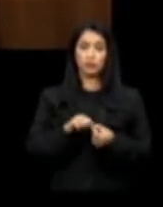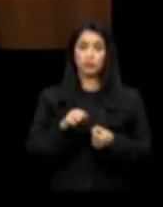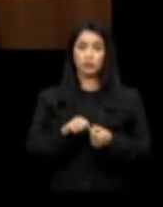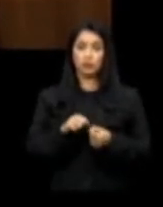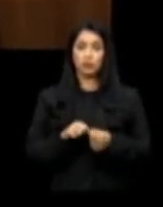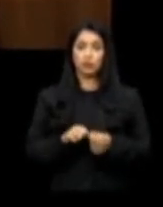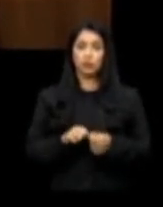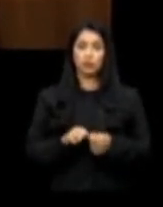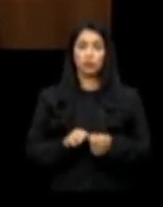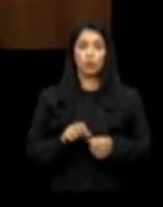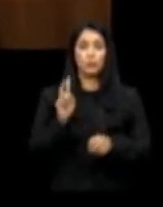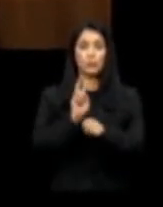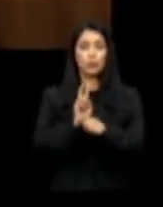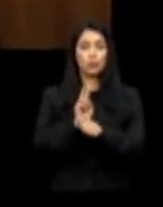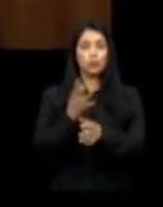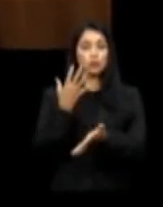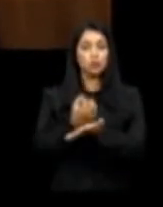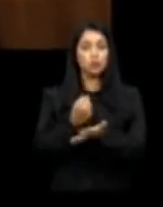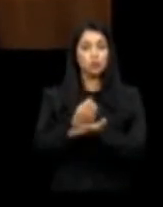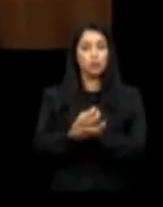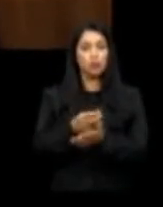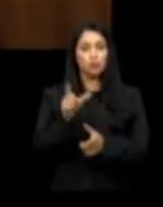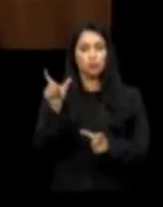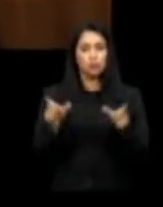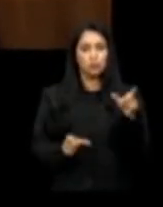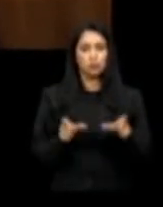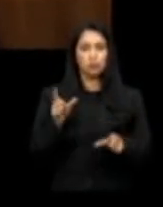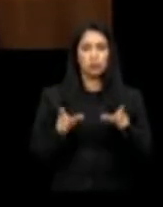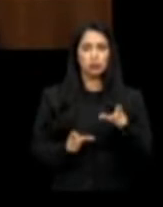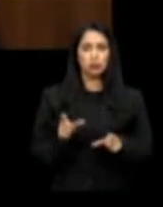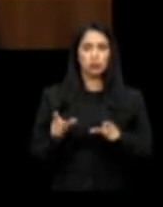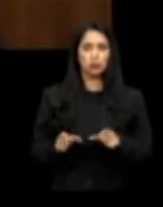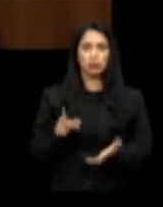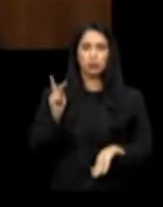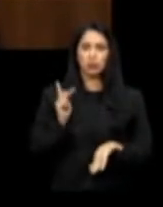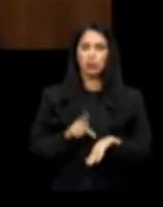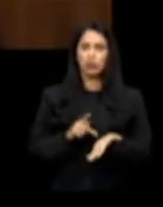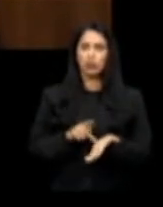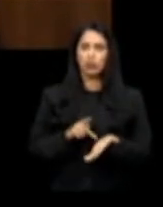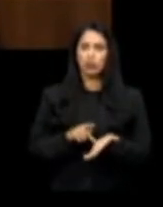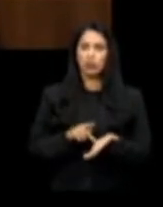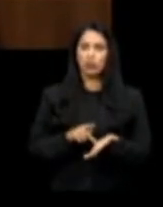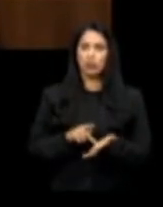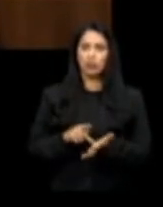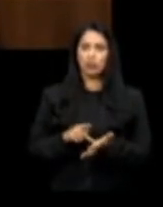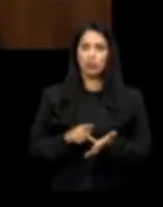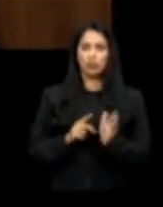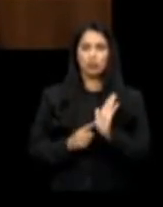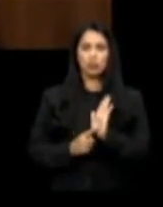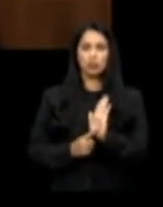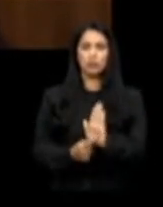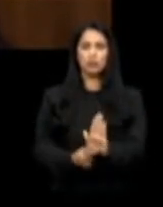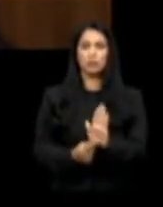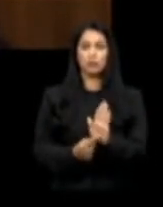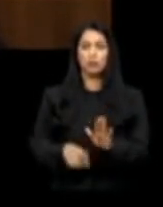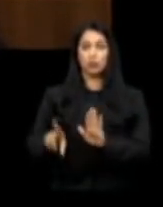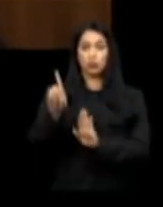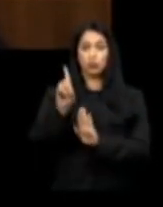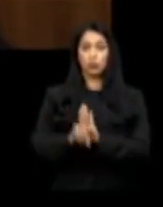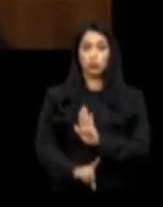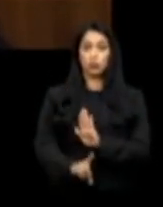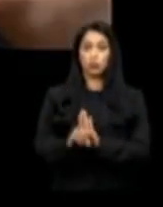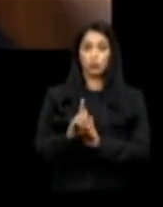do direito de proteção de dados pessoais, situando-o como verdadeira projeção de um